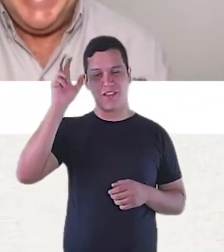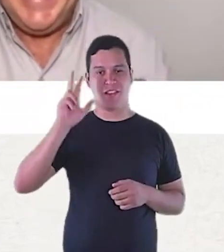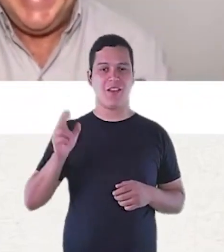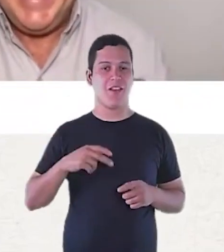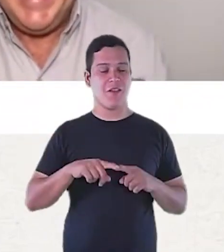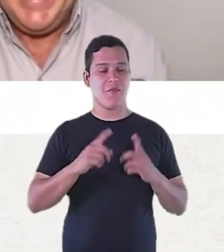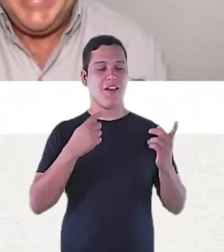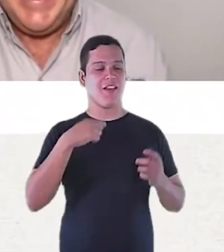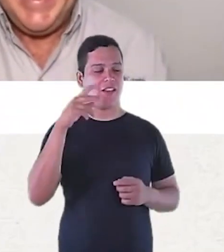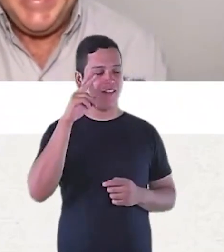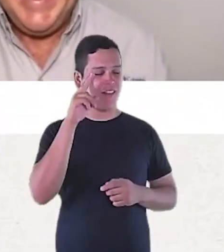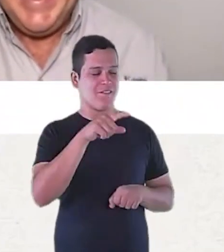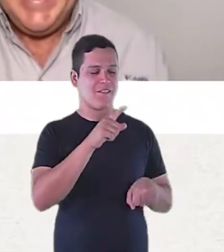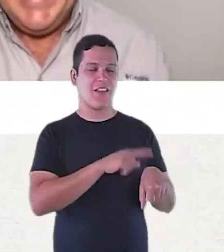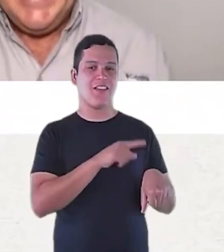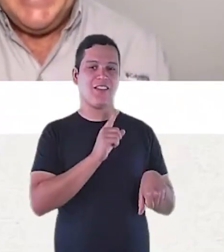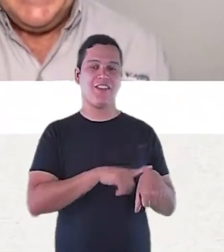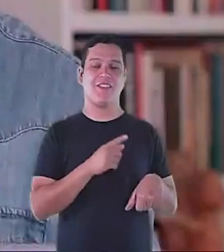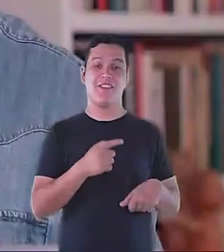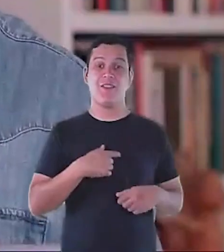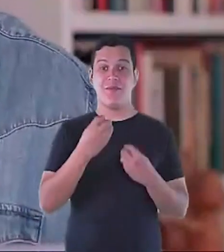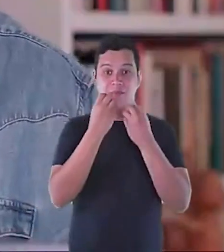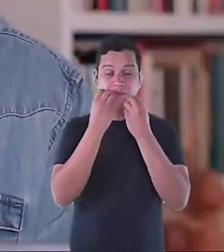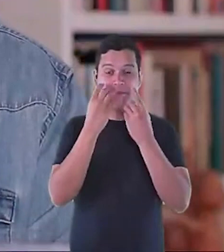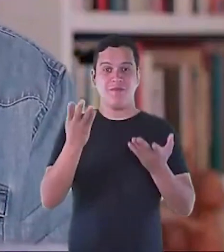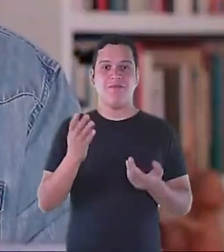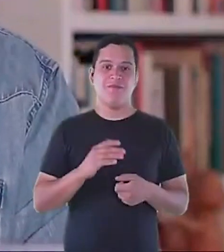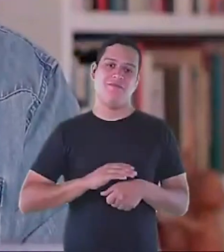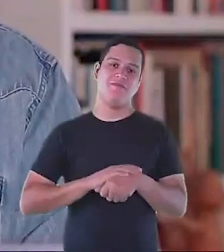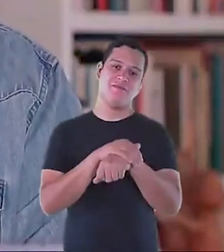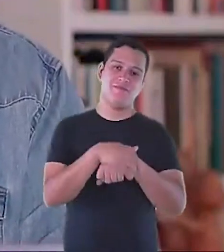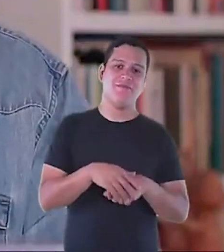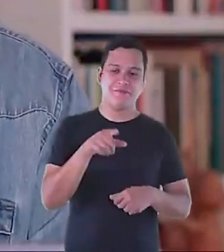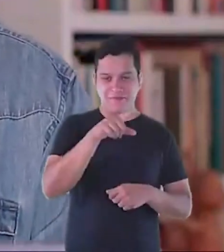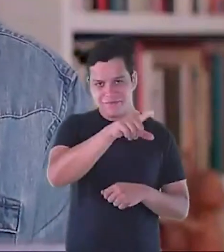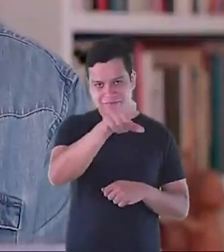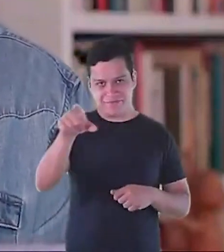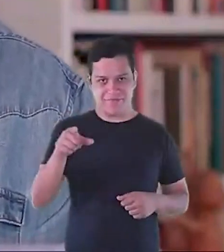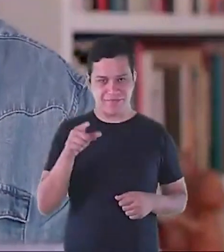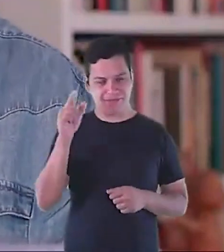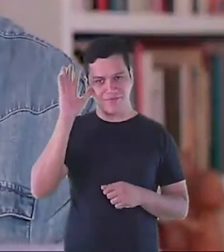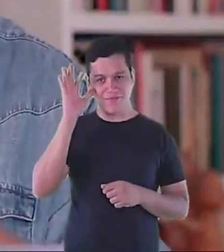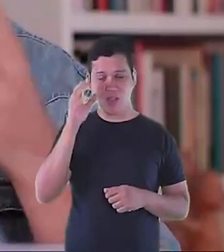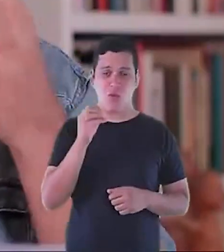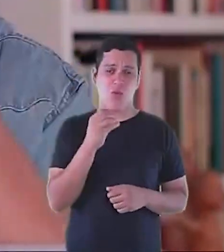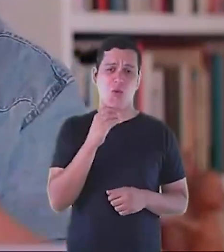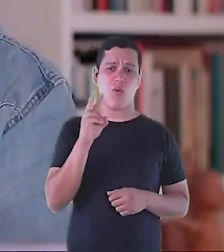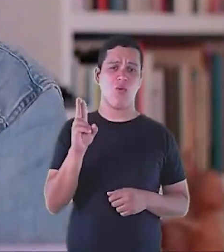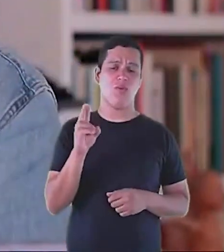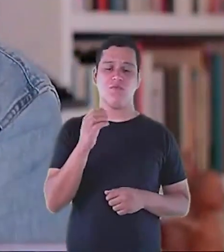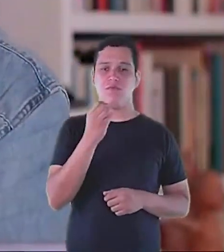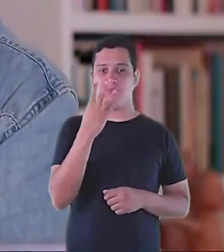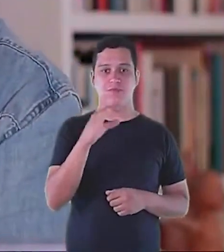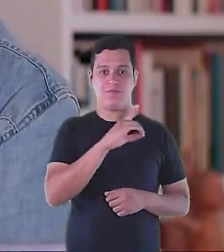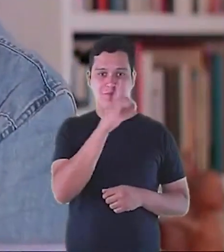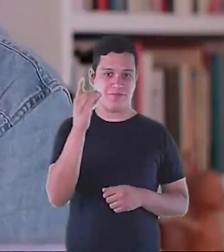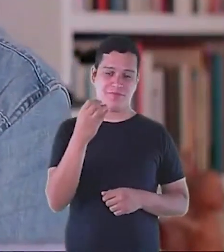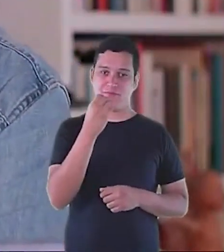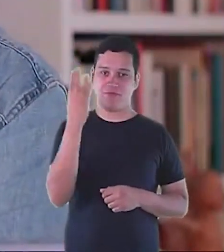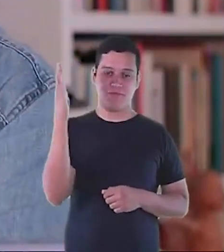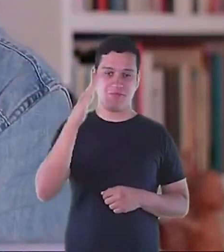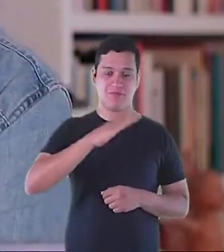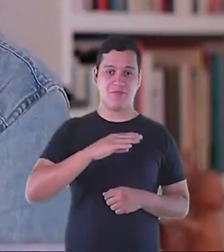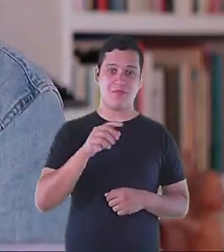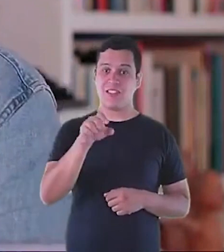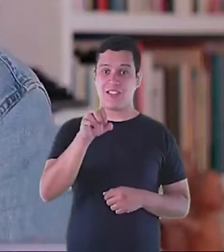no relógio. Então, muito boa noite para quem está nos assistindo, bom dia, boa tarde, quem assistir essa live depois.